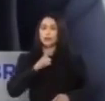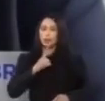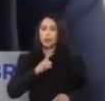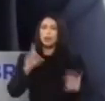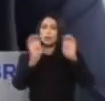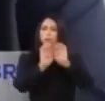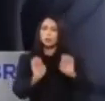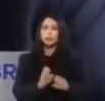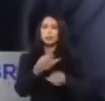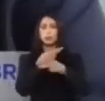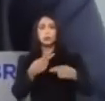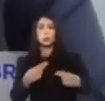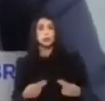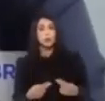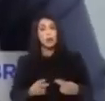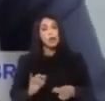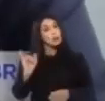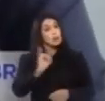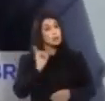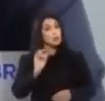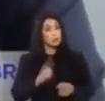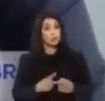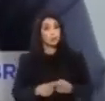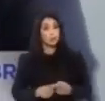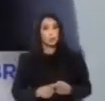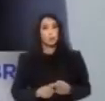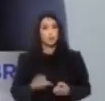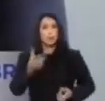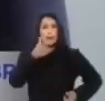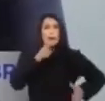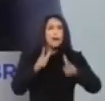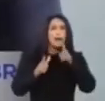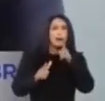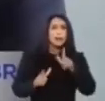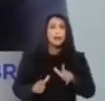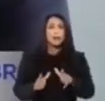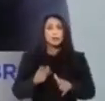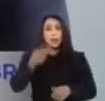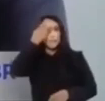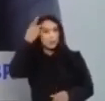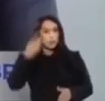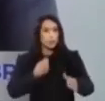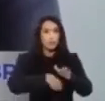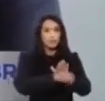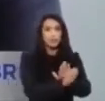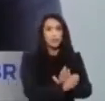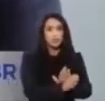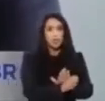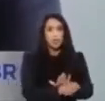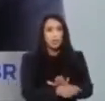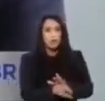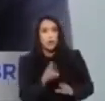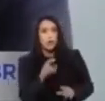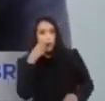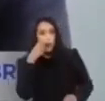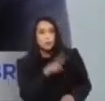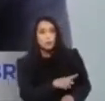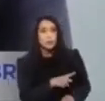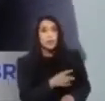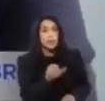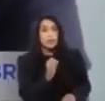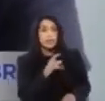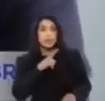é interessante porque traz uma série de ganhos. O investidor ele vai poder observar, bom, se eu ganhar o leilão